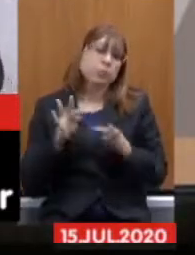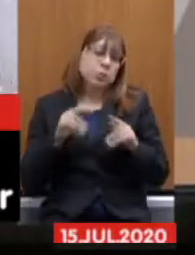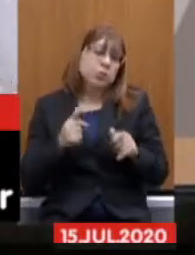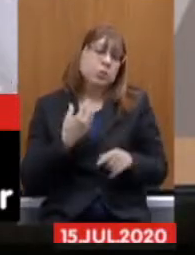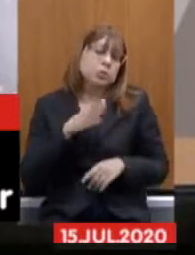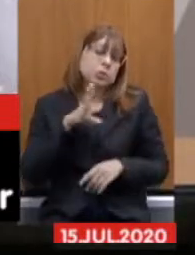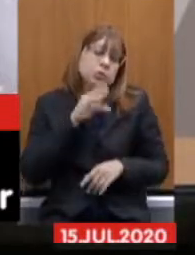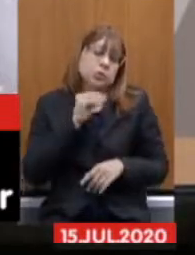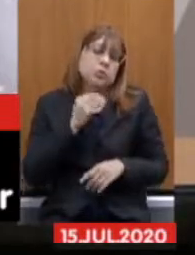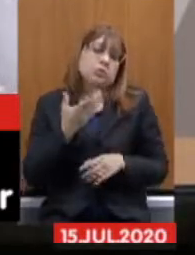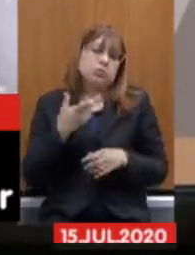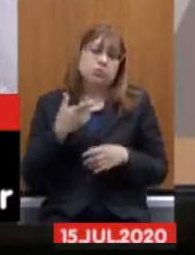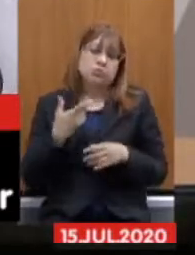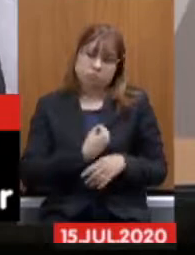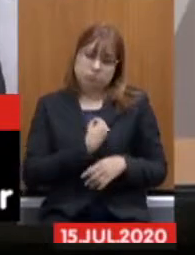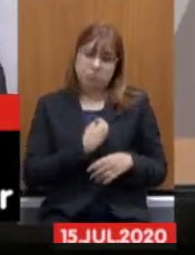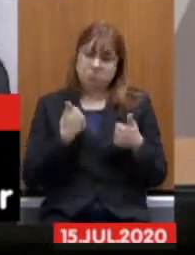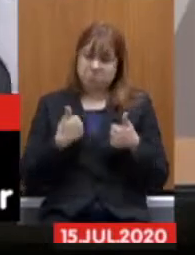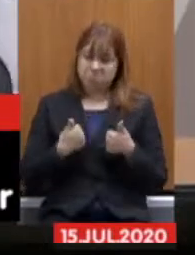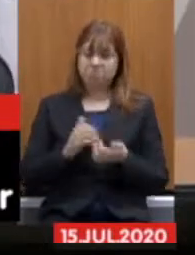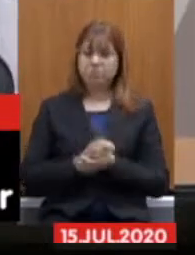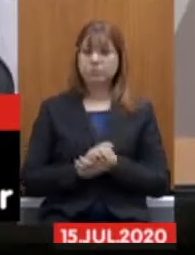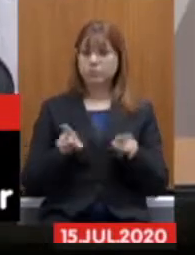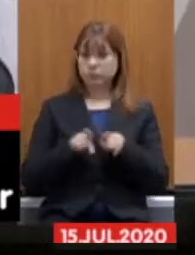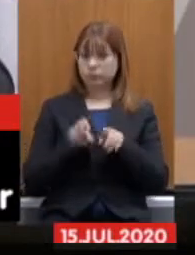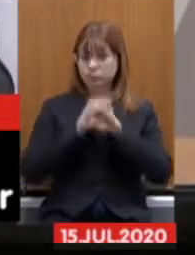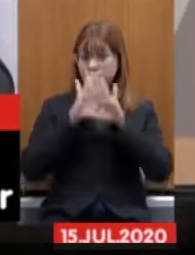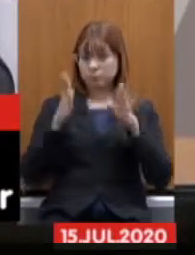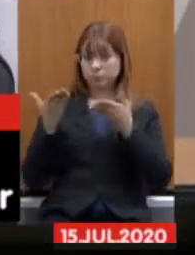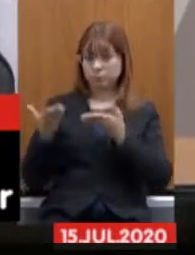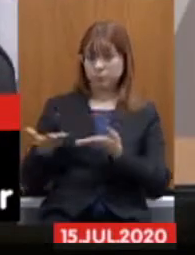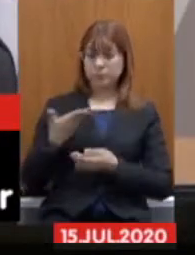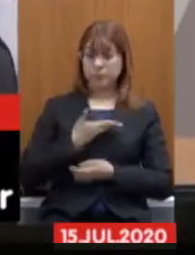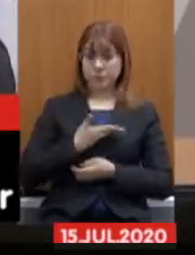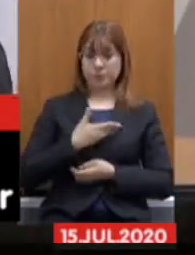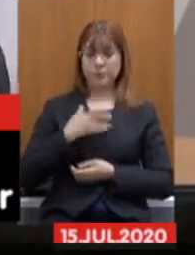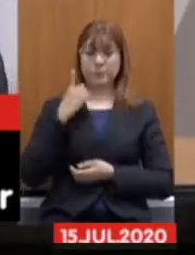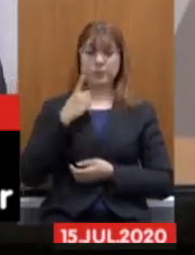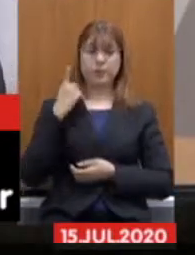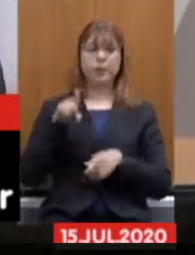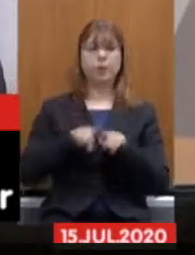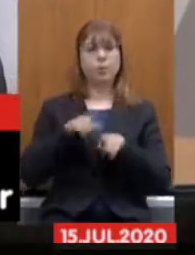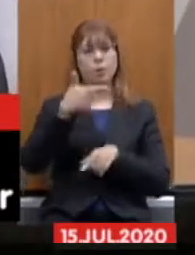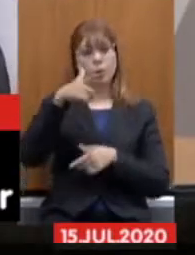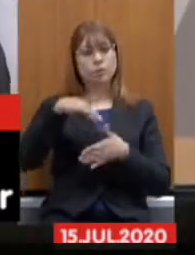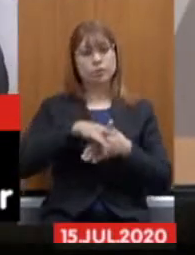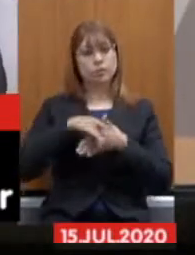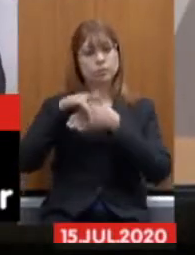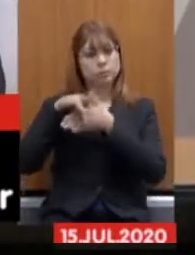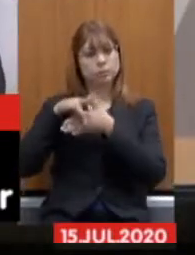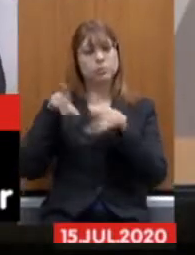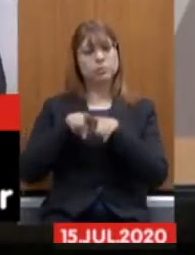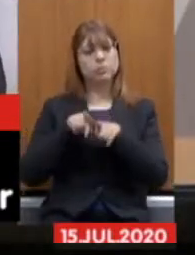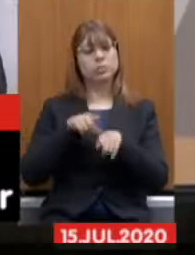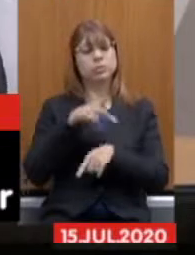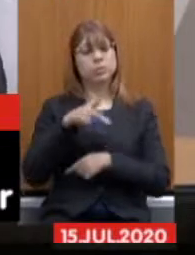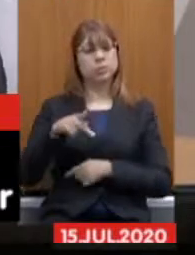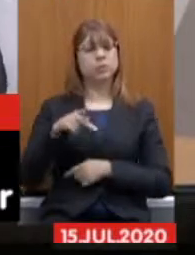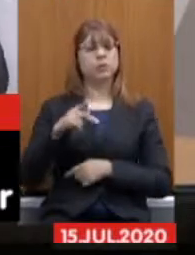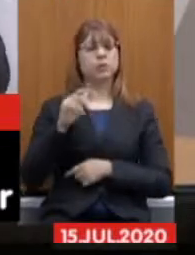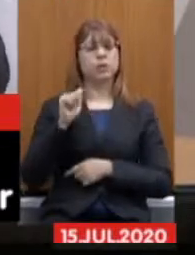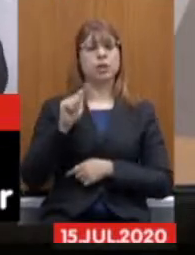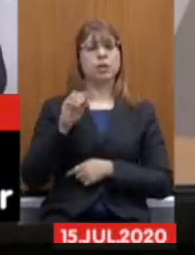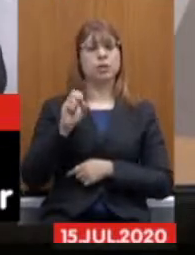participaram efetivamente dele esclareceu o colega deputado e aos demais líderes e ao presidente agostinho